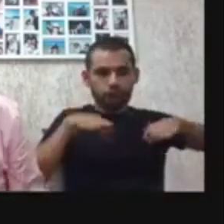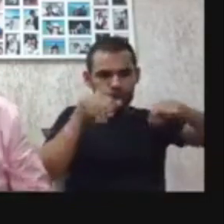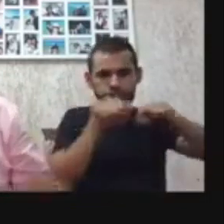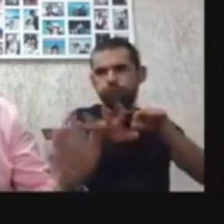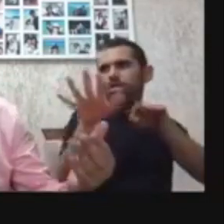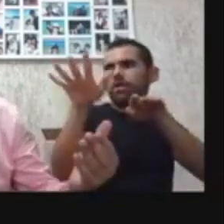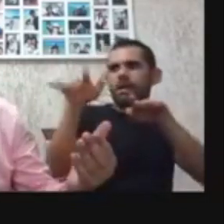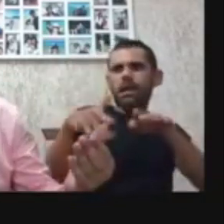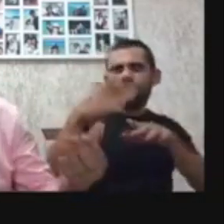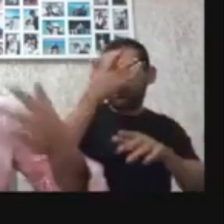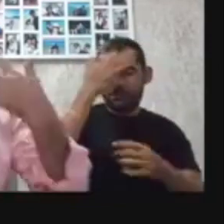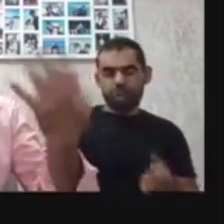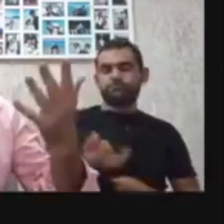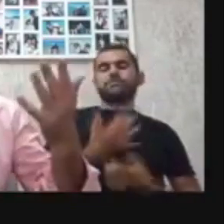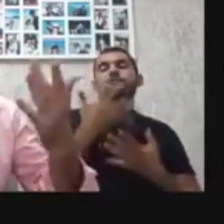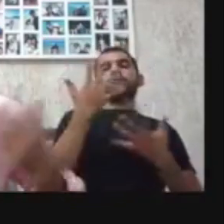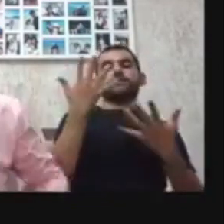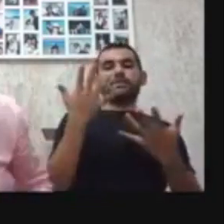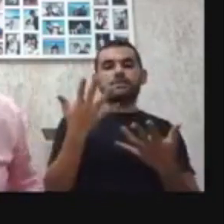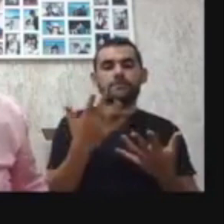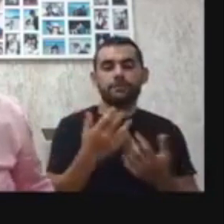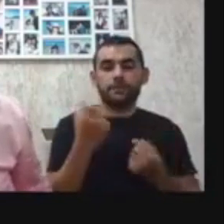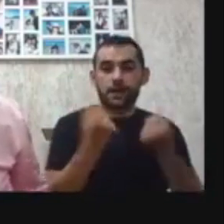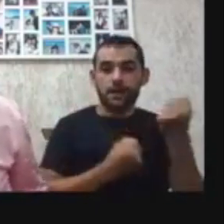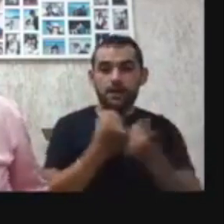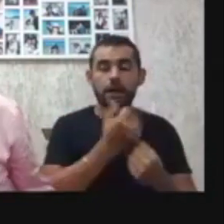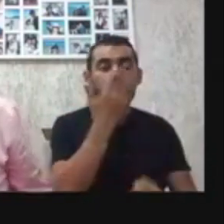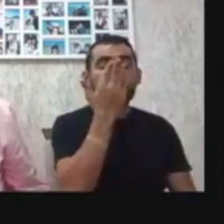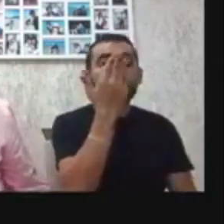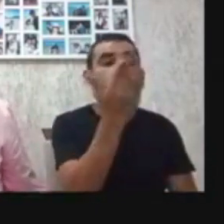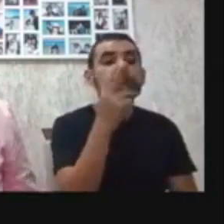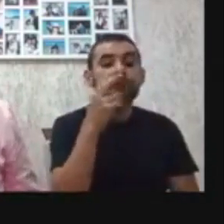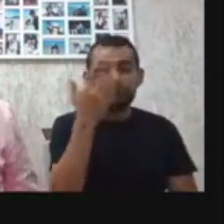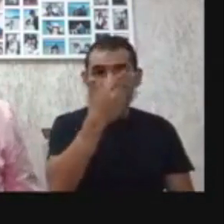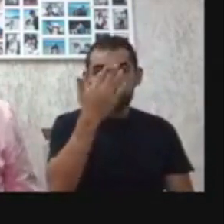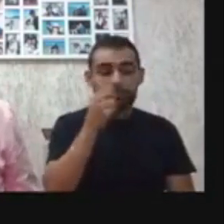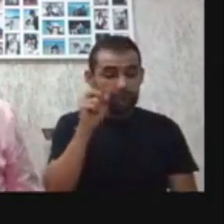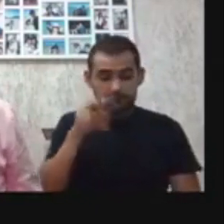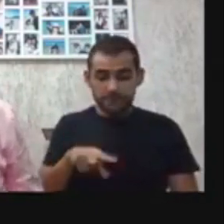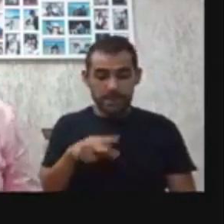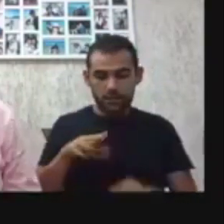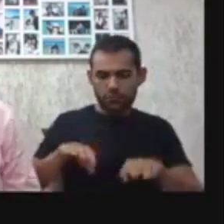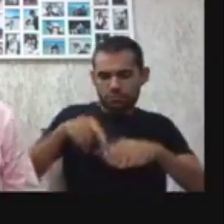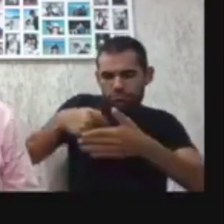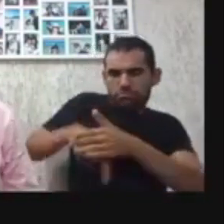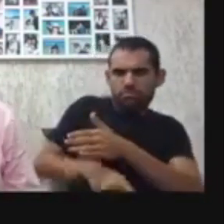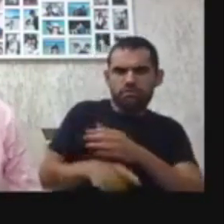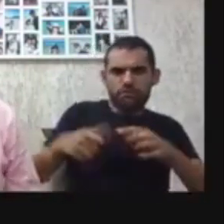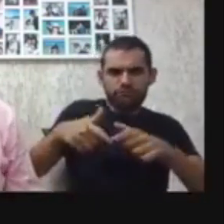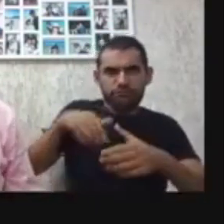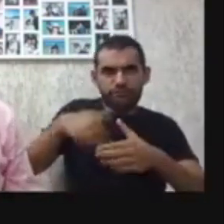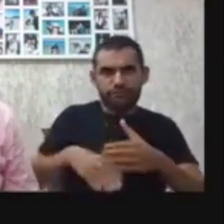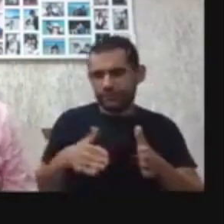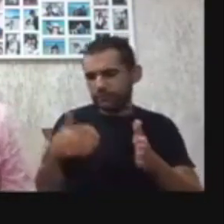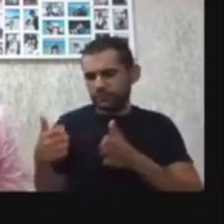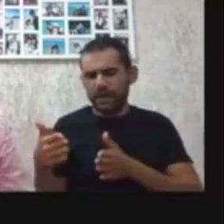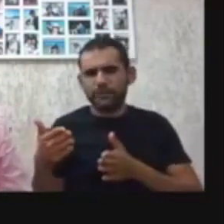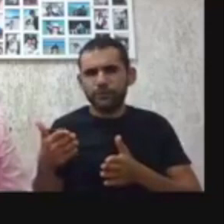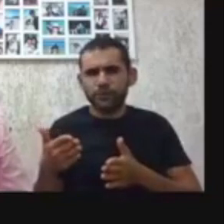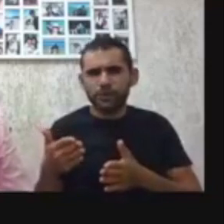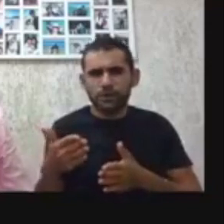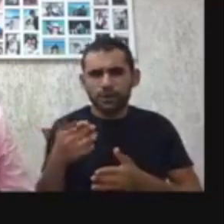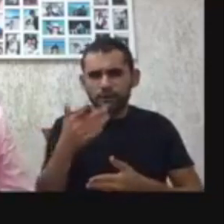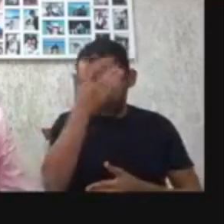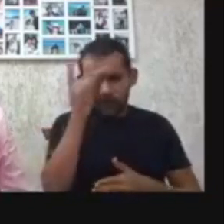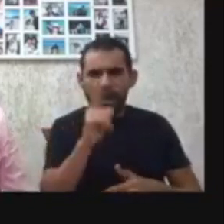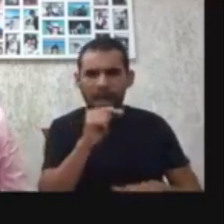Ué, tem dia que a chuva está tão forte que nós motoristas, custa enxergar a frente, vai enxergar o buraco e o lado. Enxerga não, gente. Ninguém joga água nos